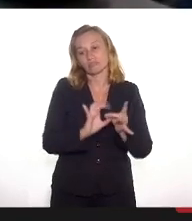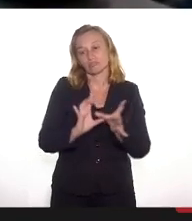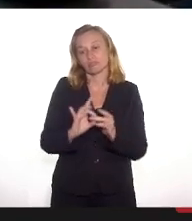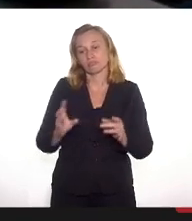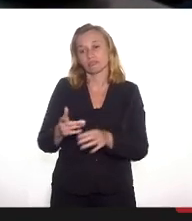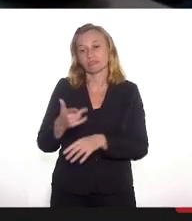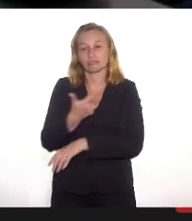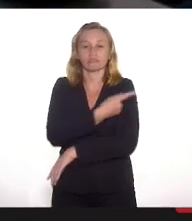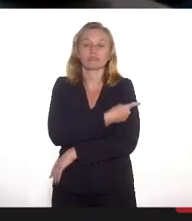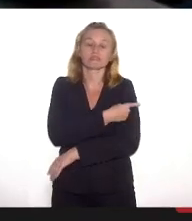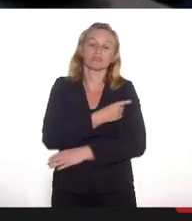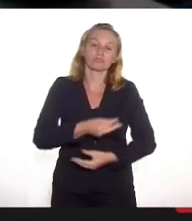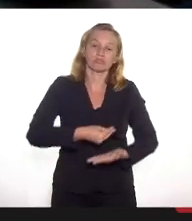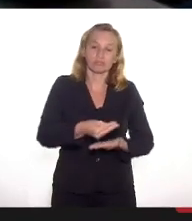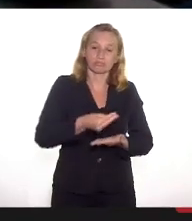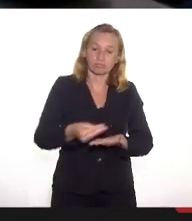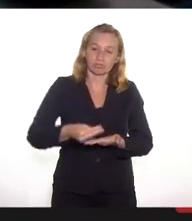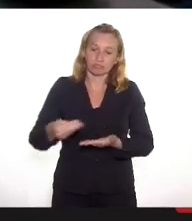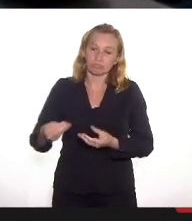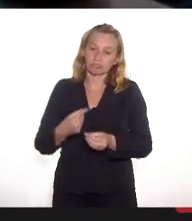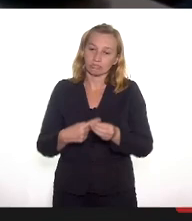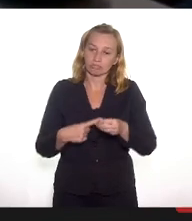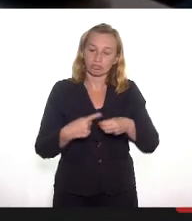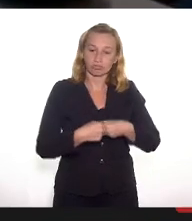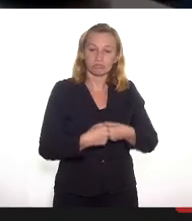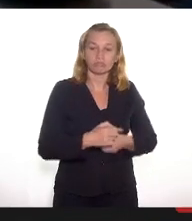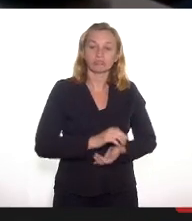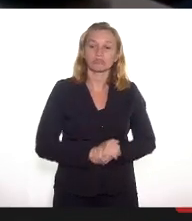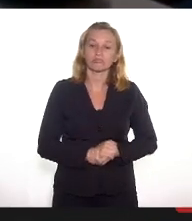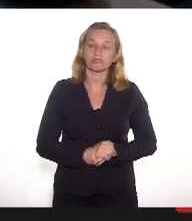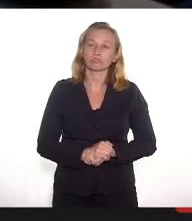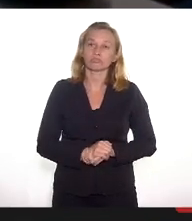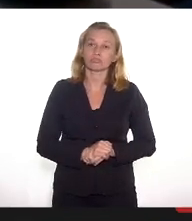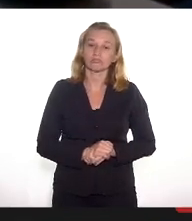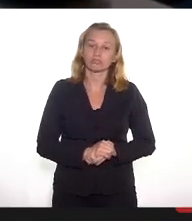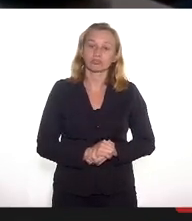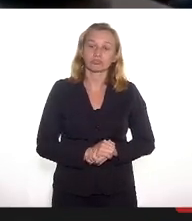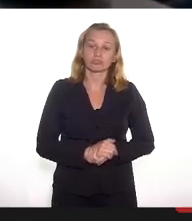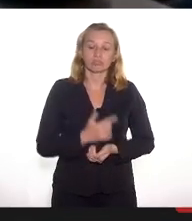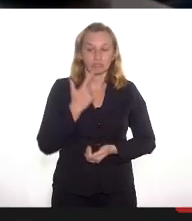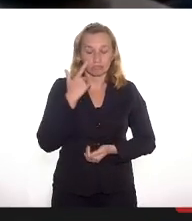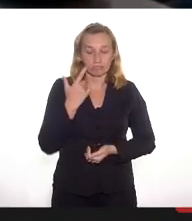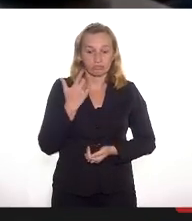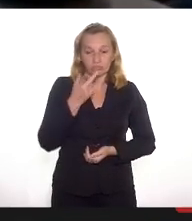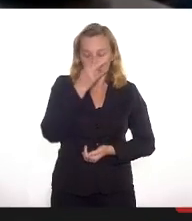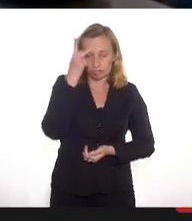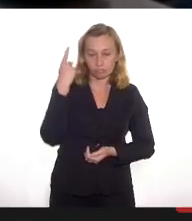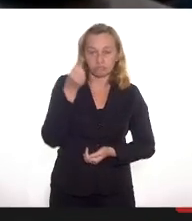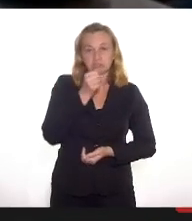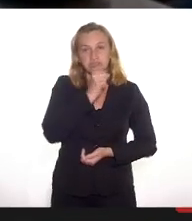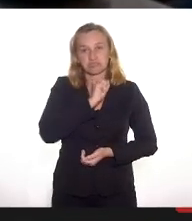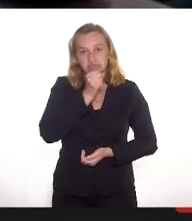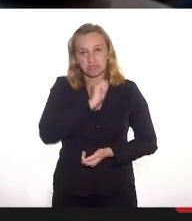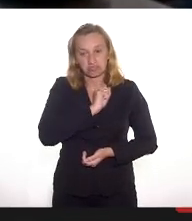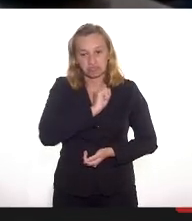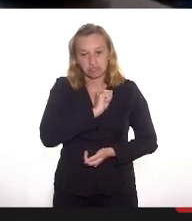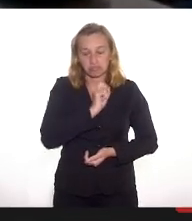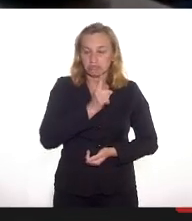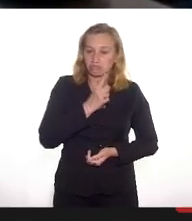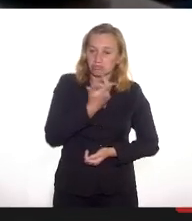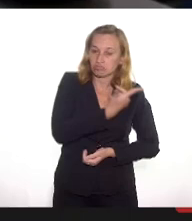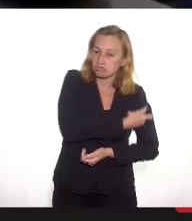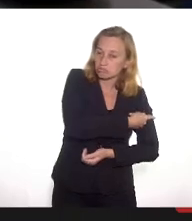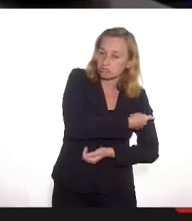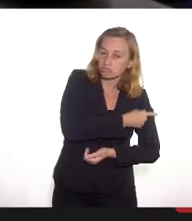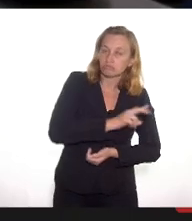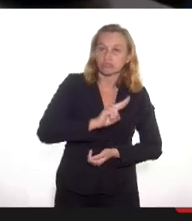dose essas duas estão sendo repassados aos municípios com ela busca ativa das pessoas ou seja o idosos tem na nossa